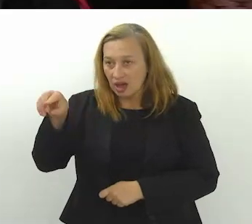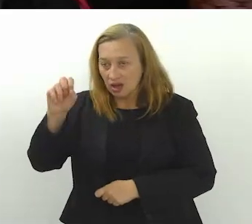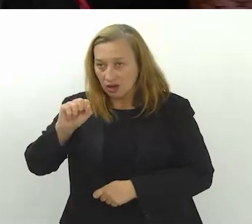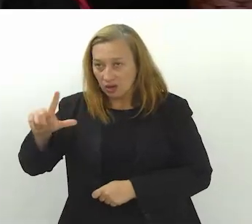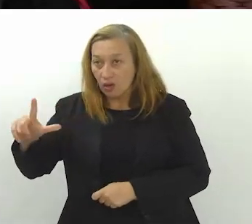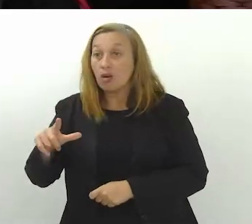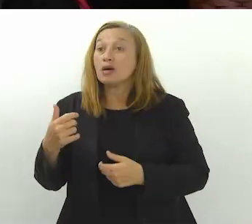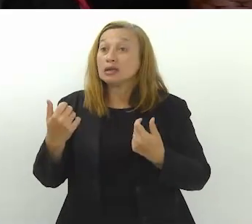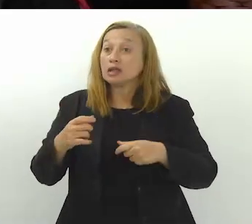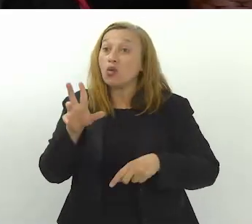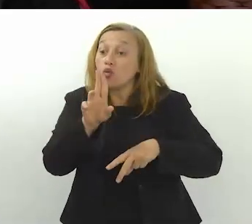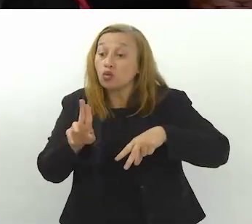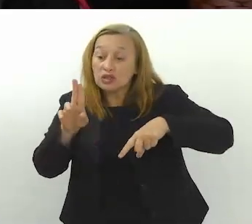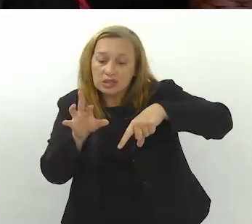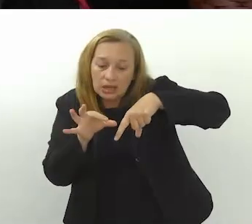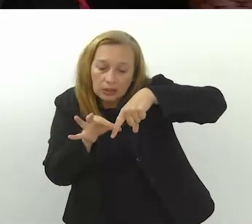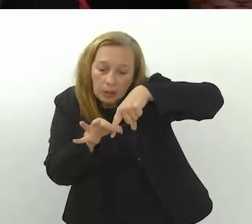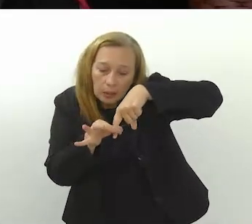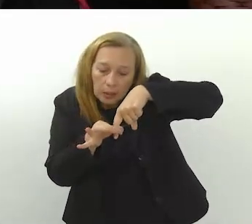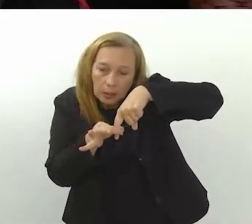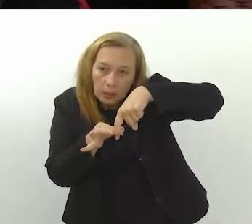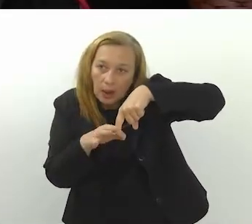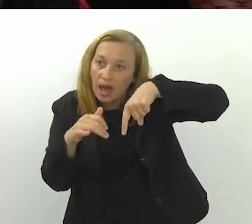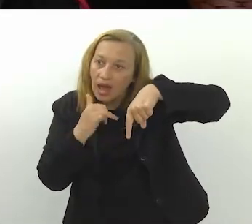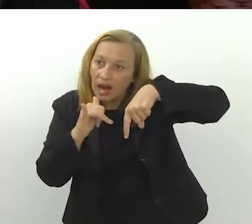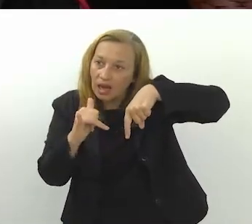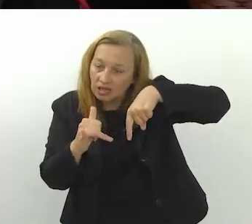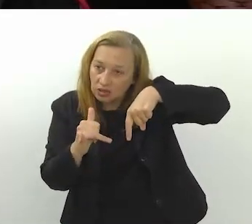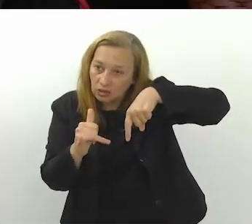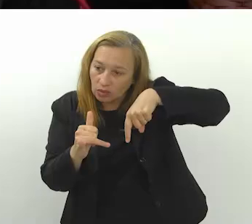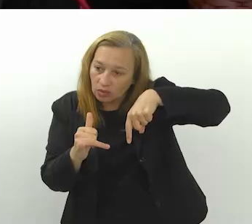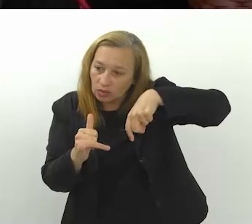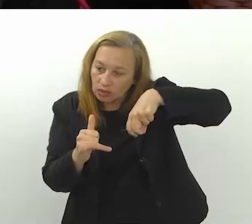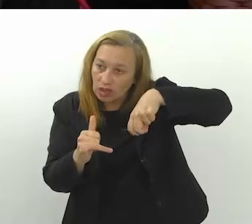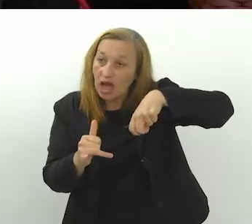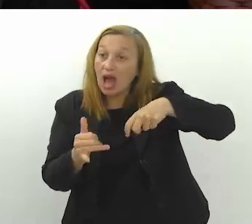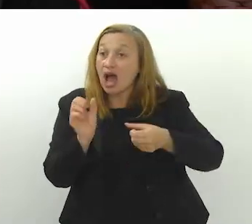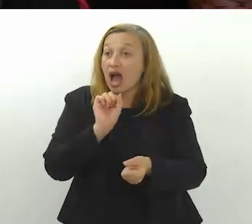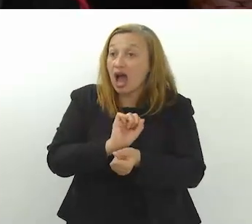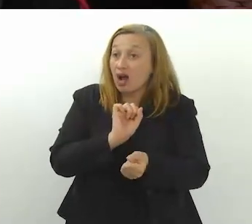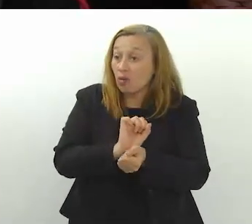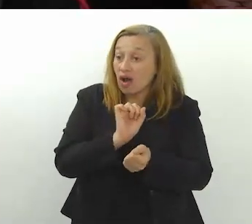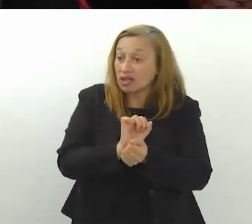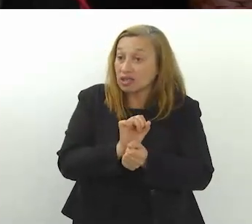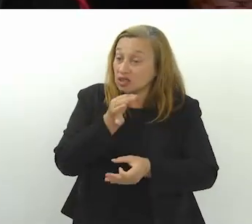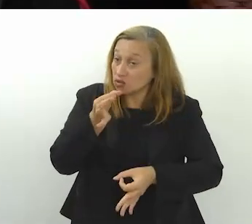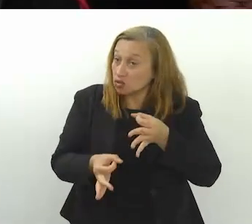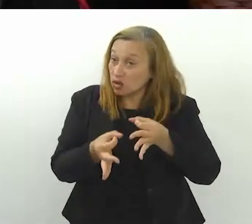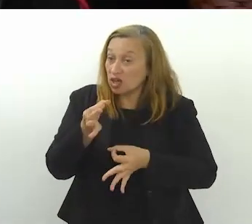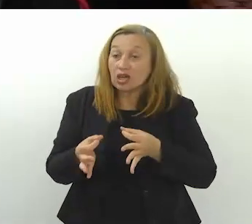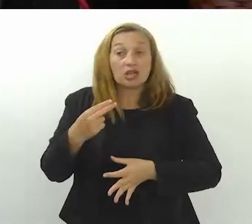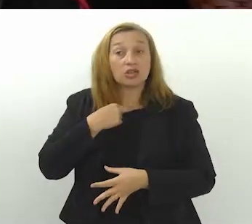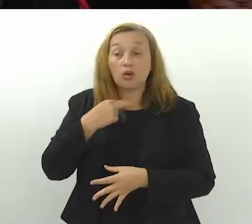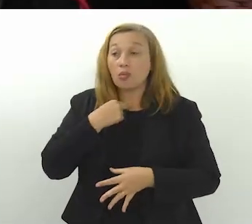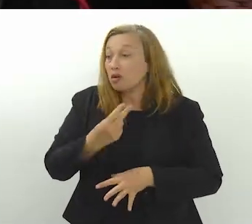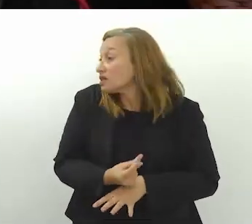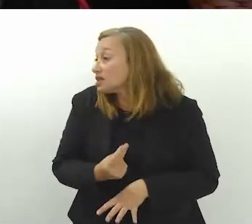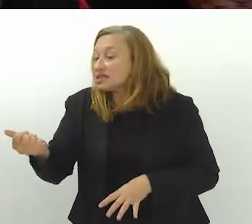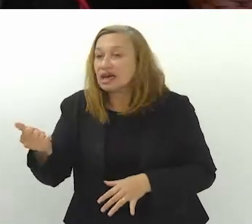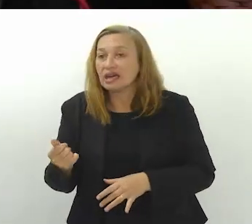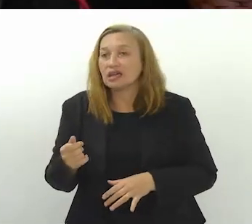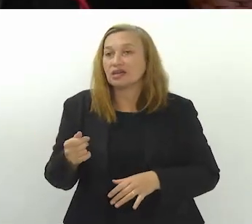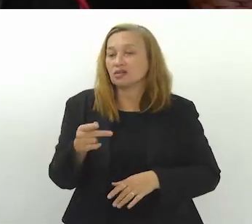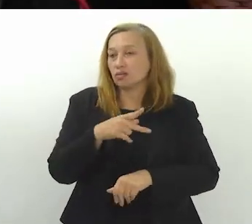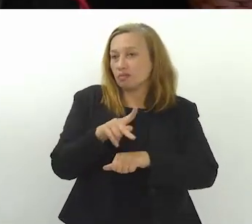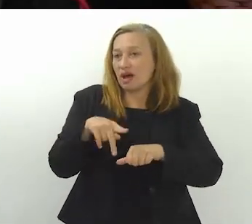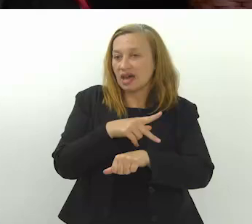tornozeleira eletrônica, tem que comparecer ao juizado num período sempre, até que haja o julgamento, eles não podem deixar o país.